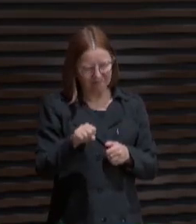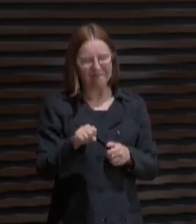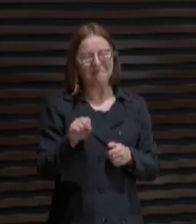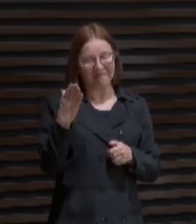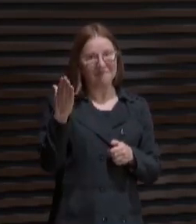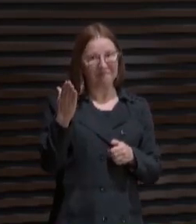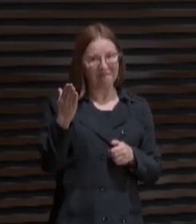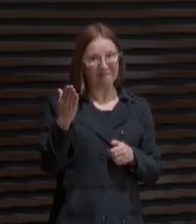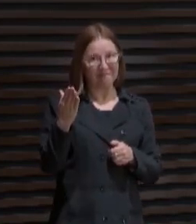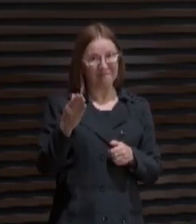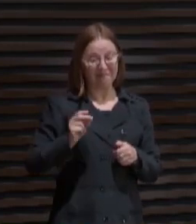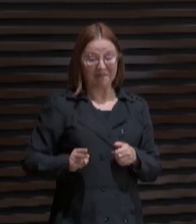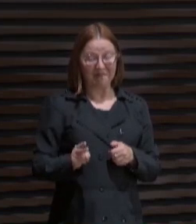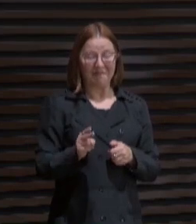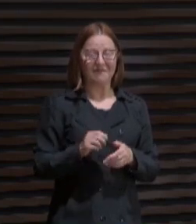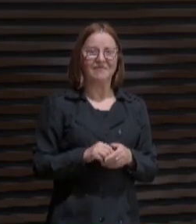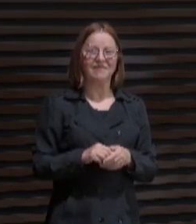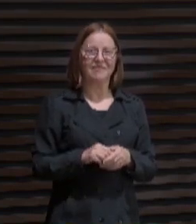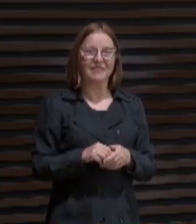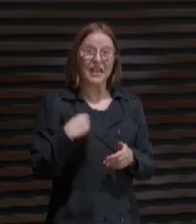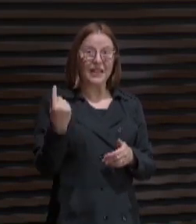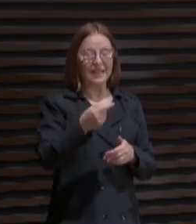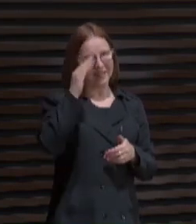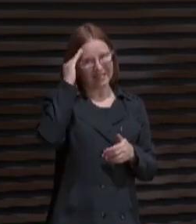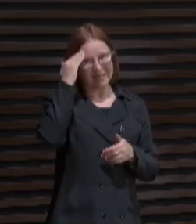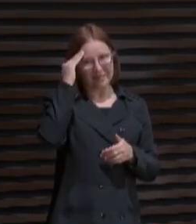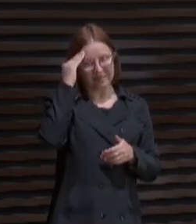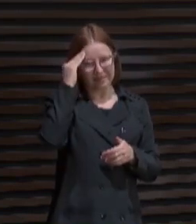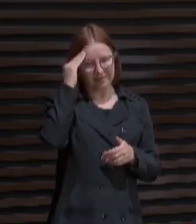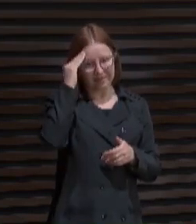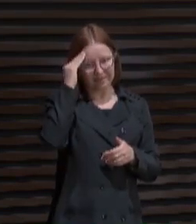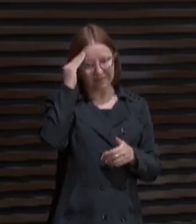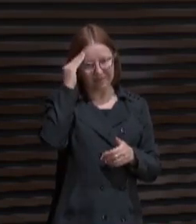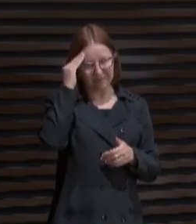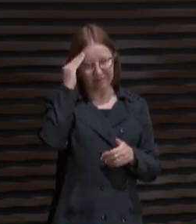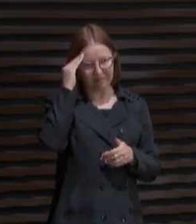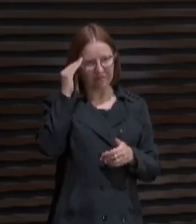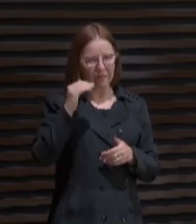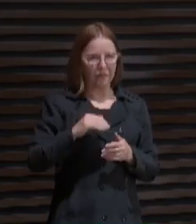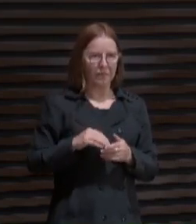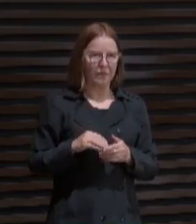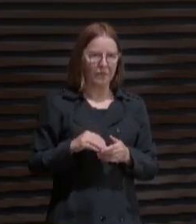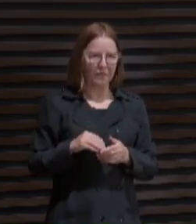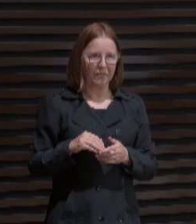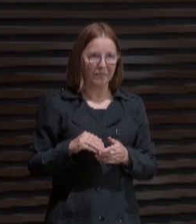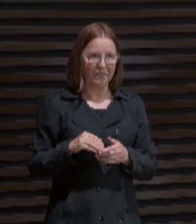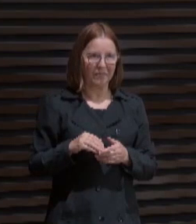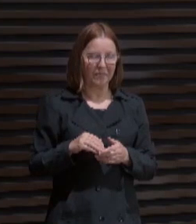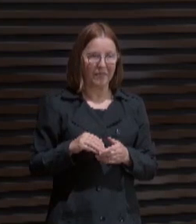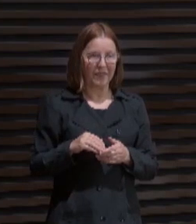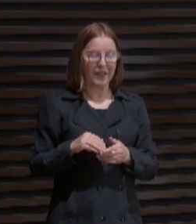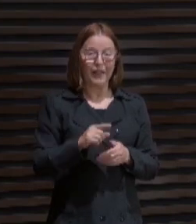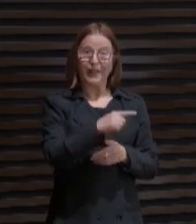muito. Nós sabemos que na regeneração nós recebemos alegria,